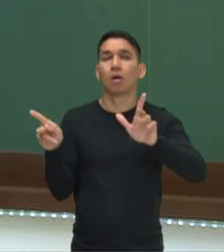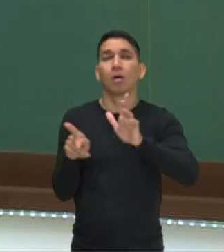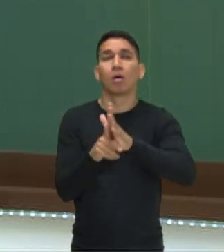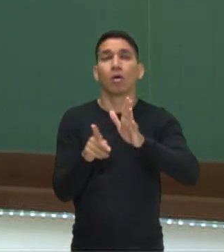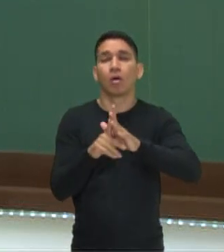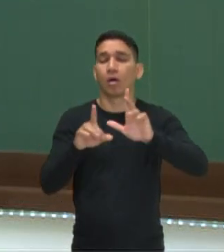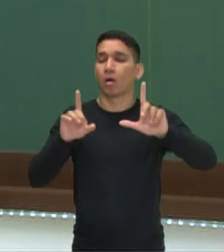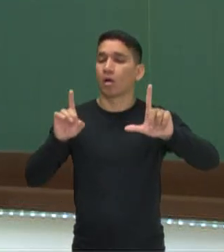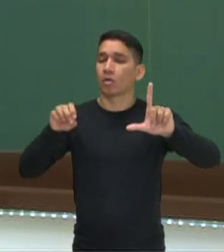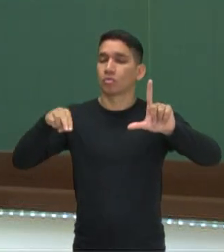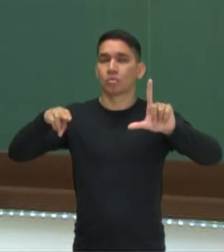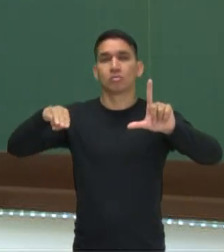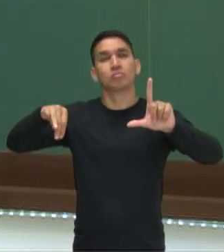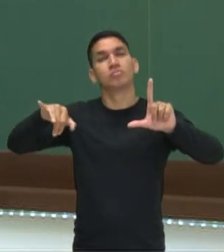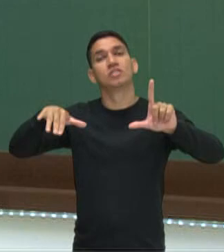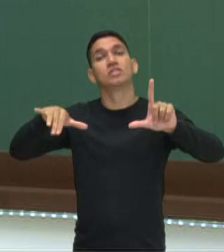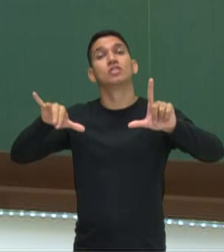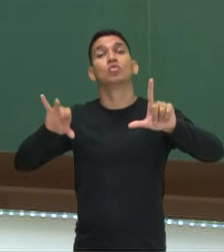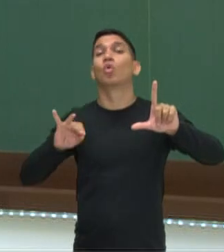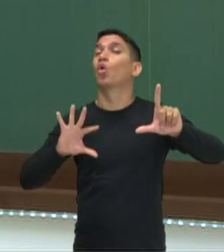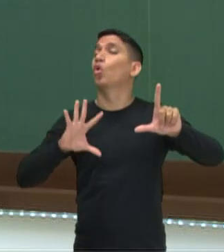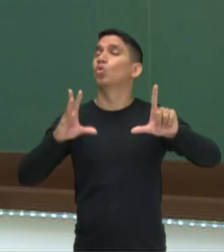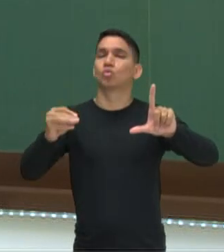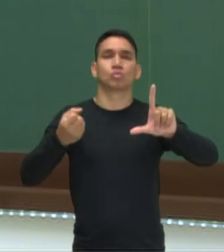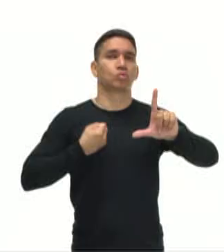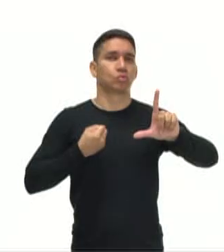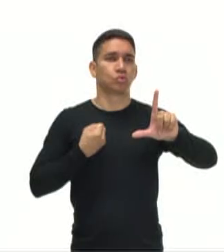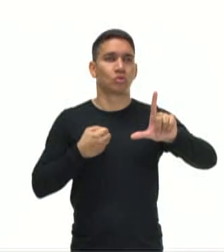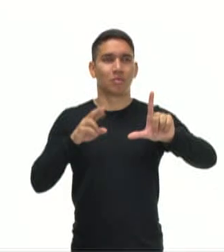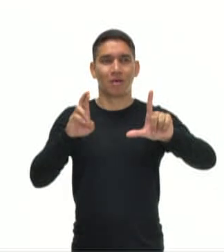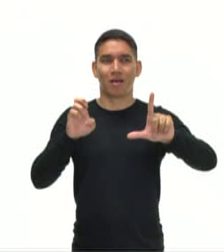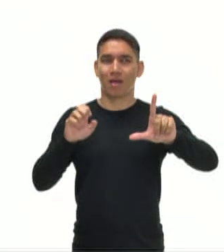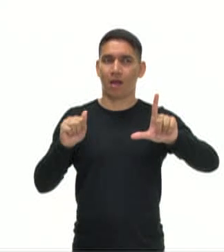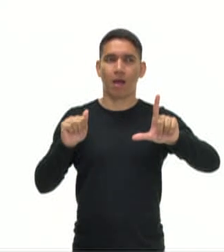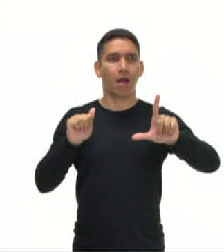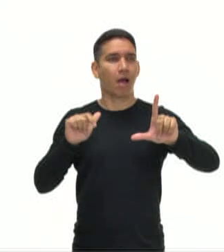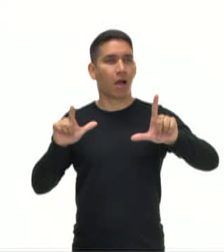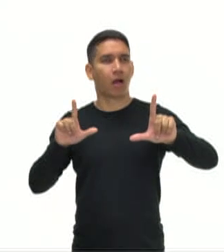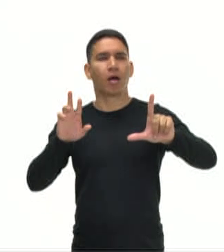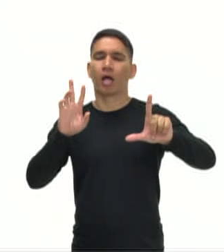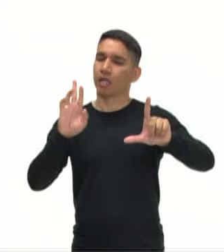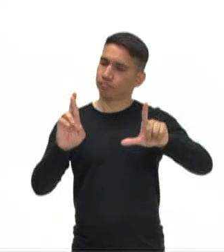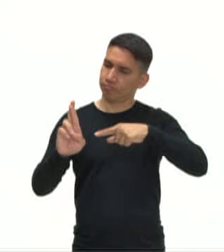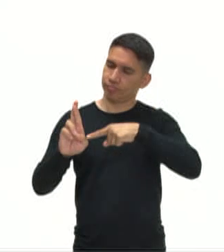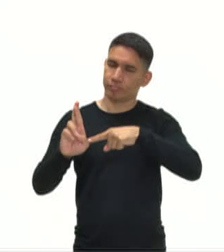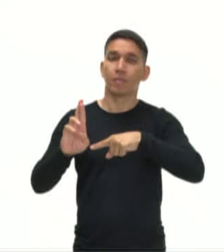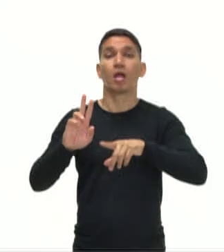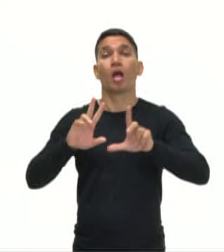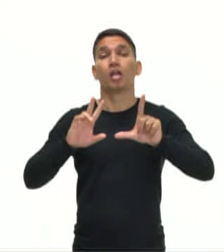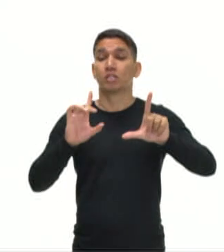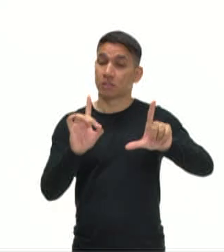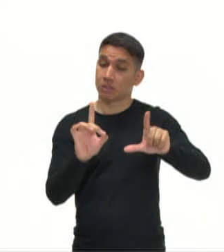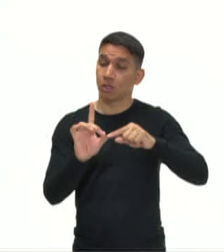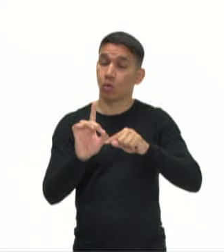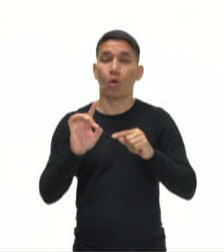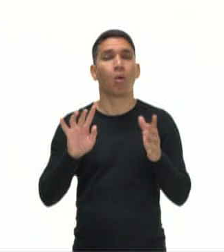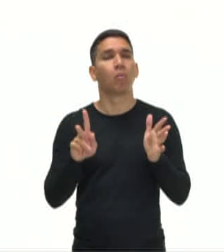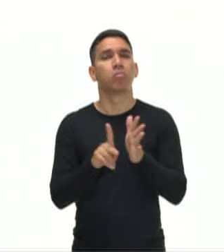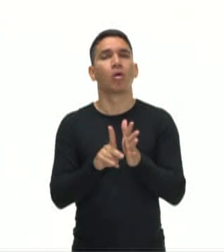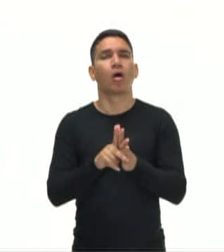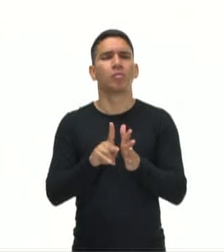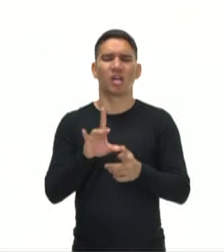domínio são todos os reais. Domínio a gente relaciona ao eixo do x, então todos os reais,